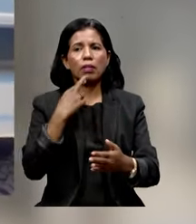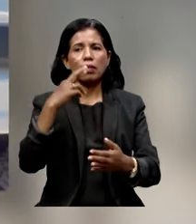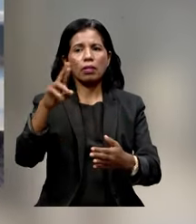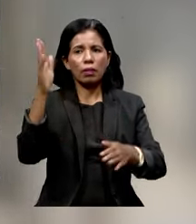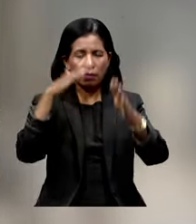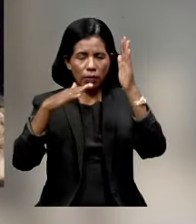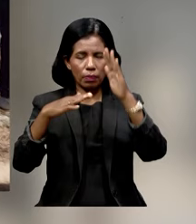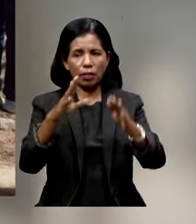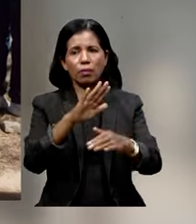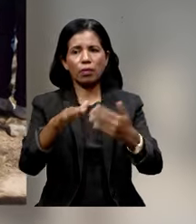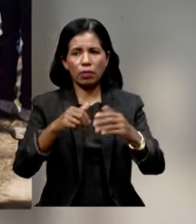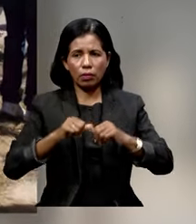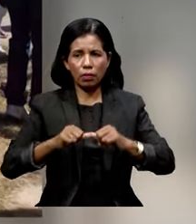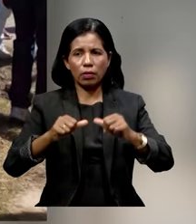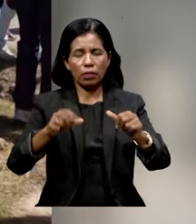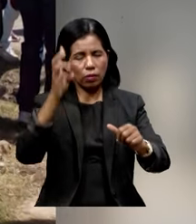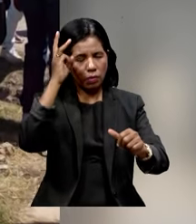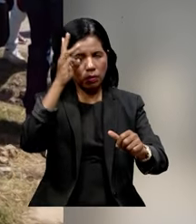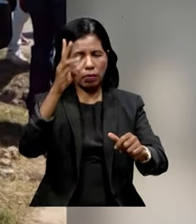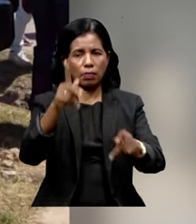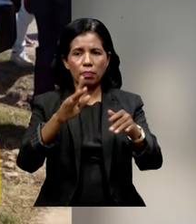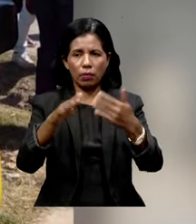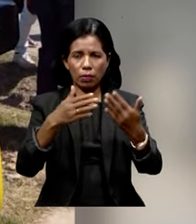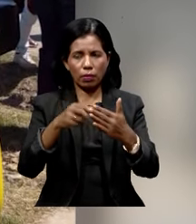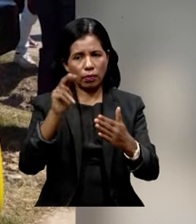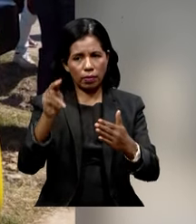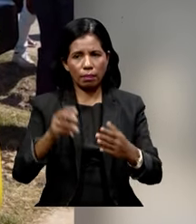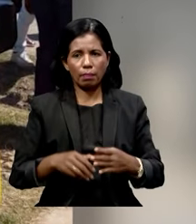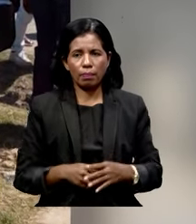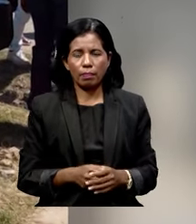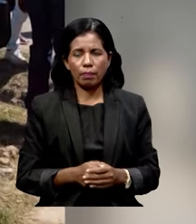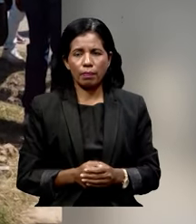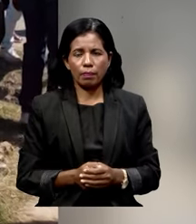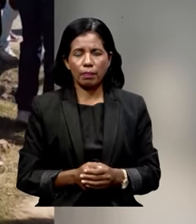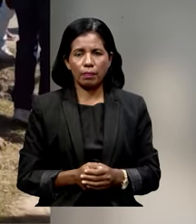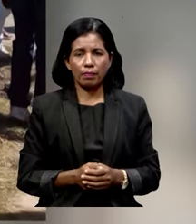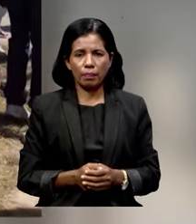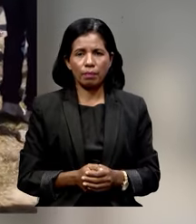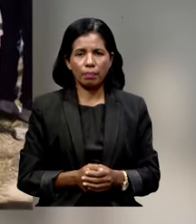problema ambulância neve continua sai preocupação comunidade siraniana. Santina de Jesus, Tito Silva, GMN.